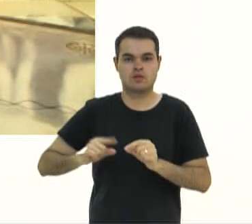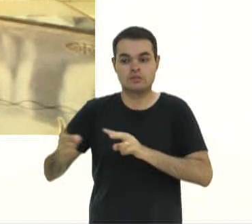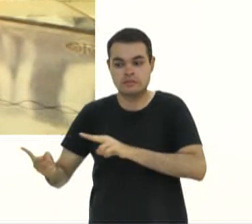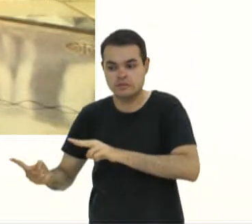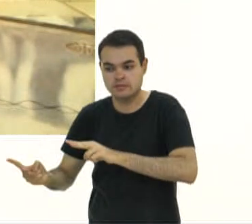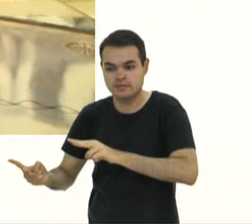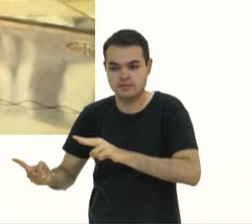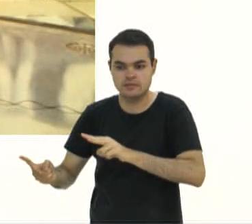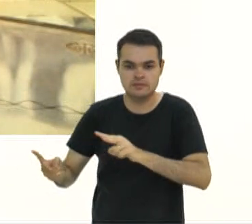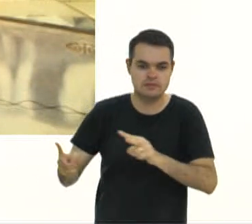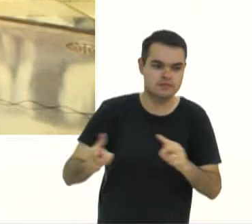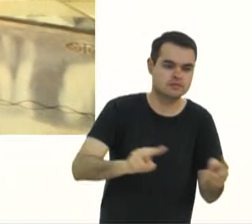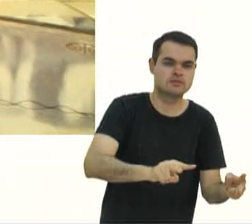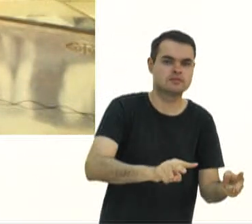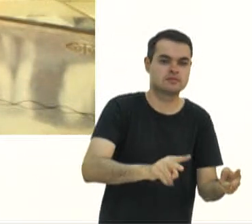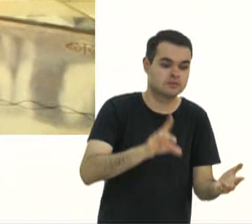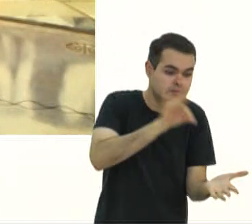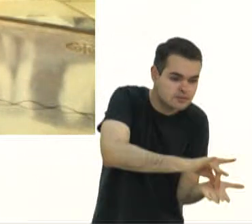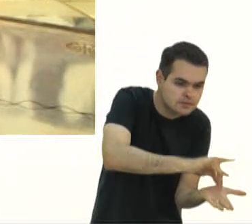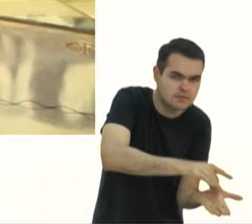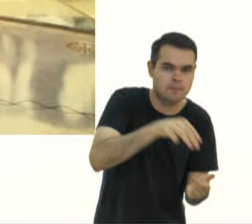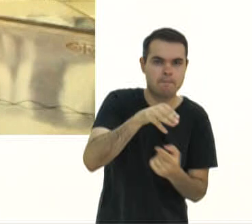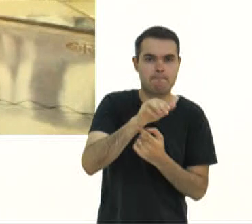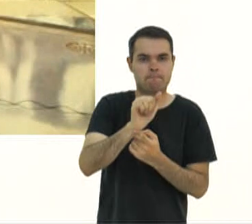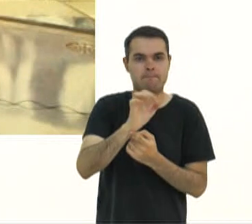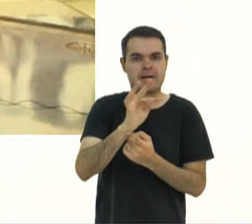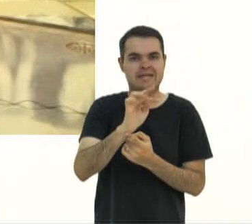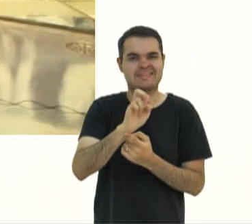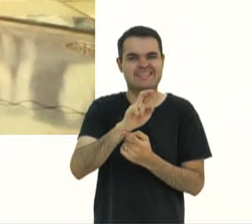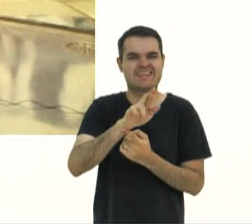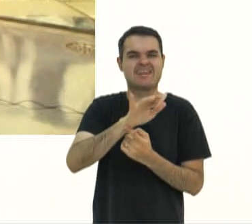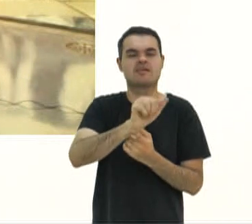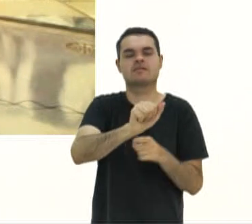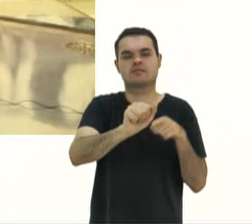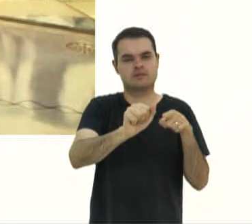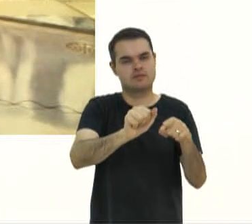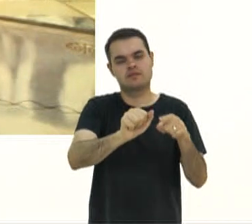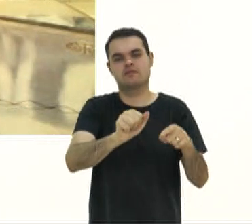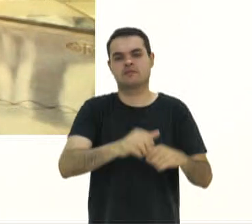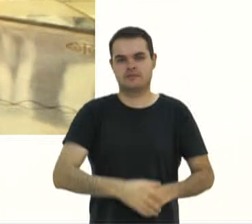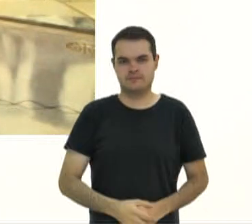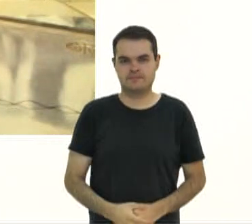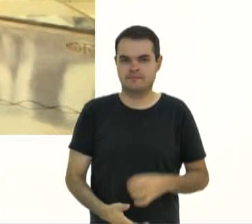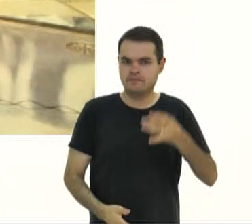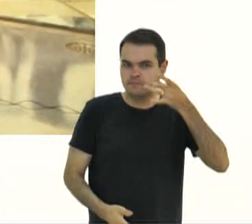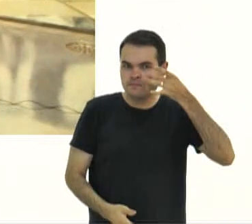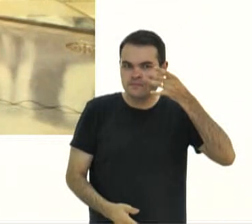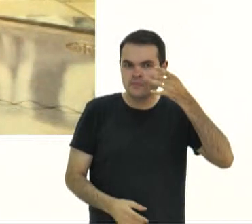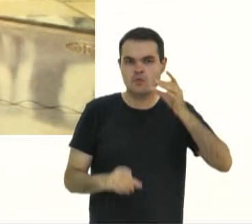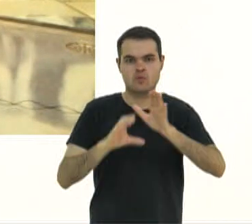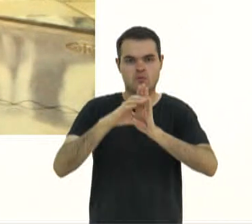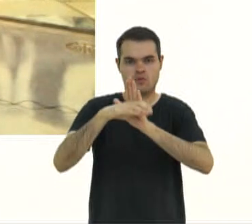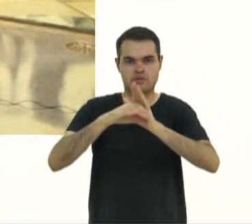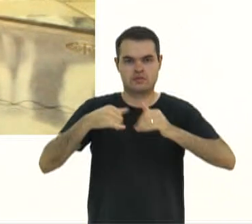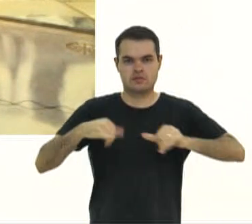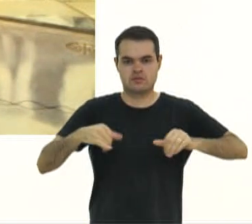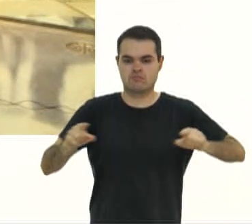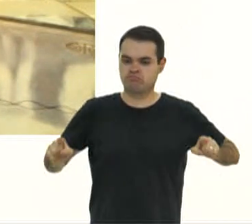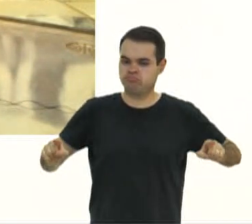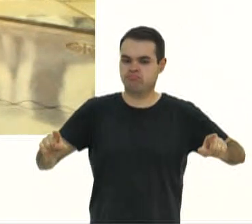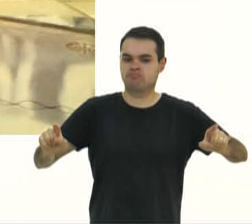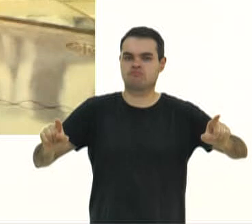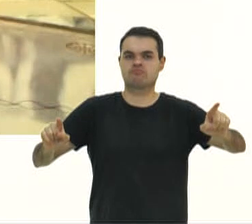espiritual e o tido como de matéria, né? Então a gente tem que tentar imaginar que o conceito de energia está evoluindo no